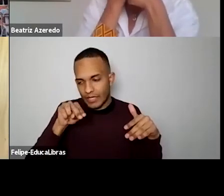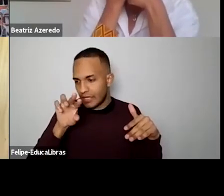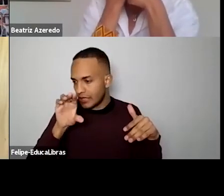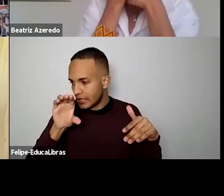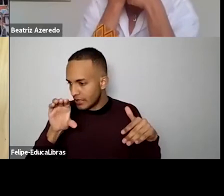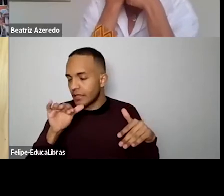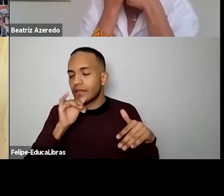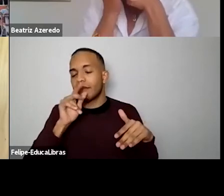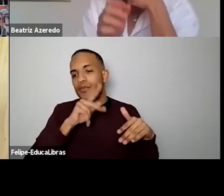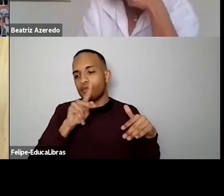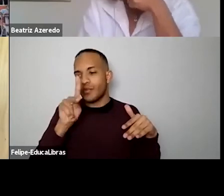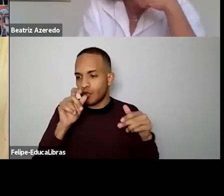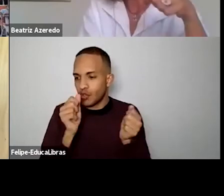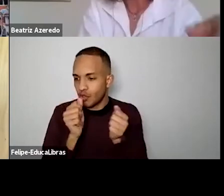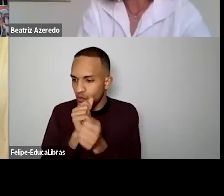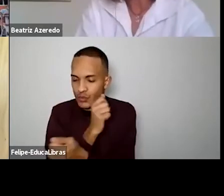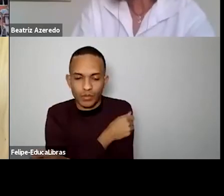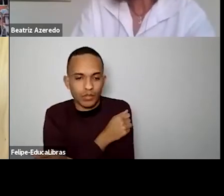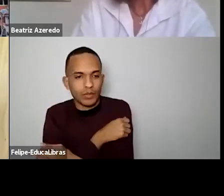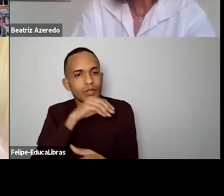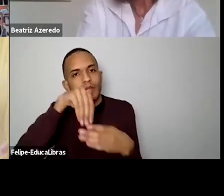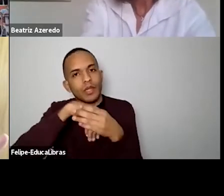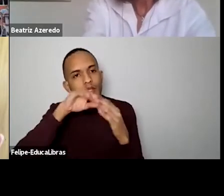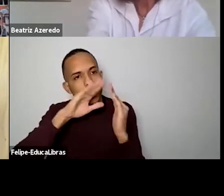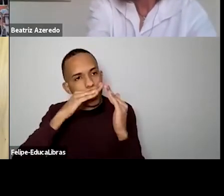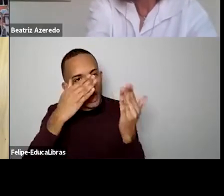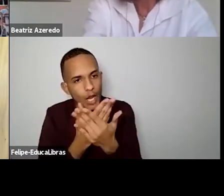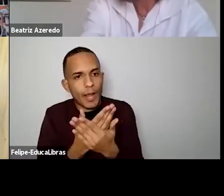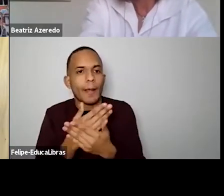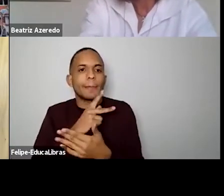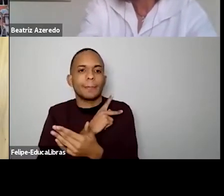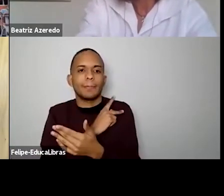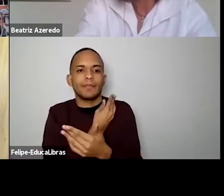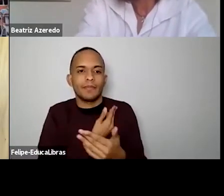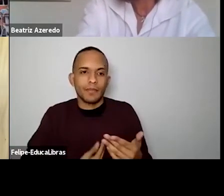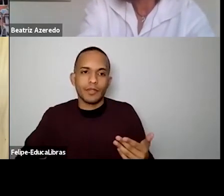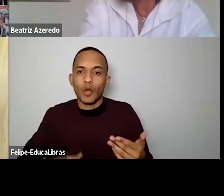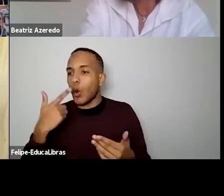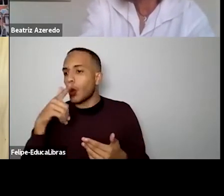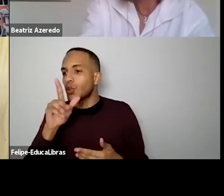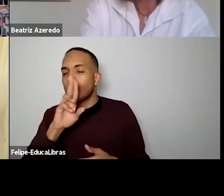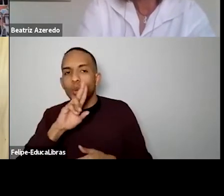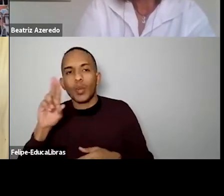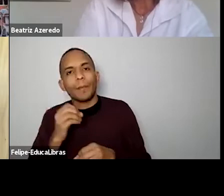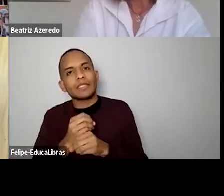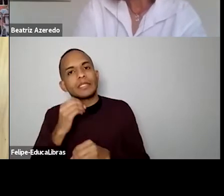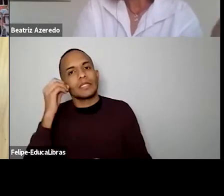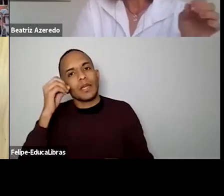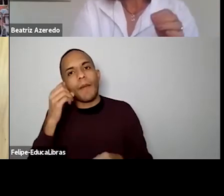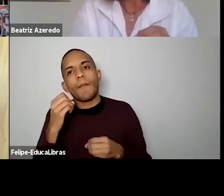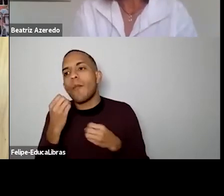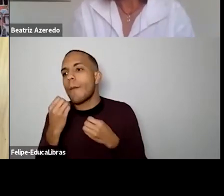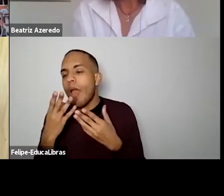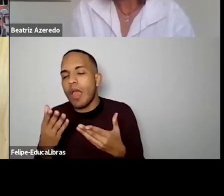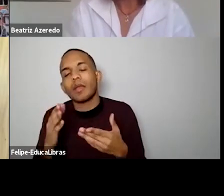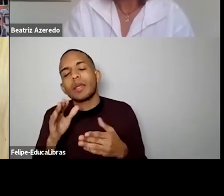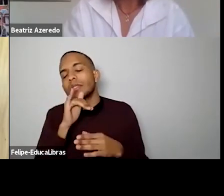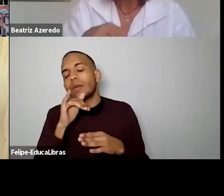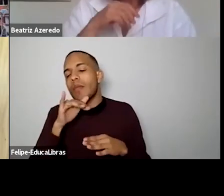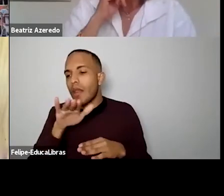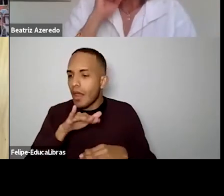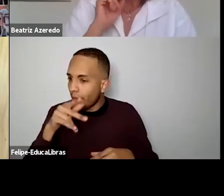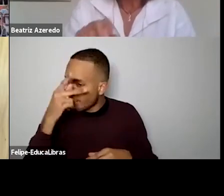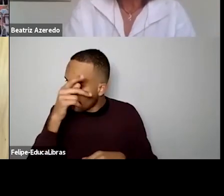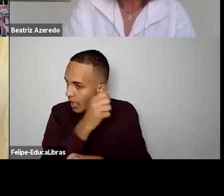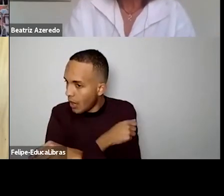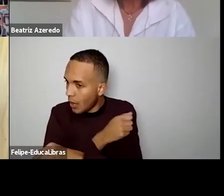professores e alunos dentro de escolas públicas, tem outro que é Engenhando para o Bem, que é entendendo o problema da comunidade, colocando os alunos para